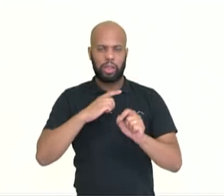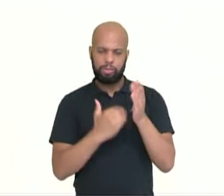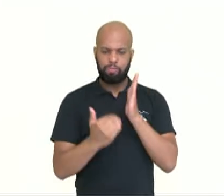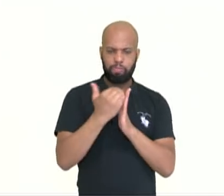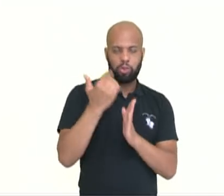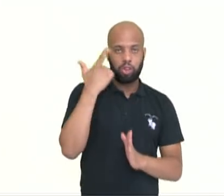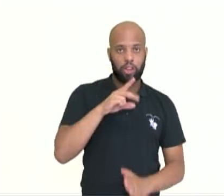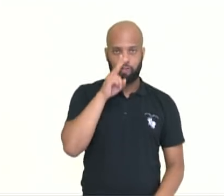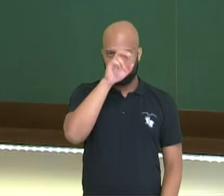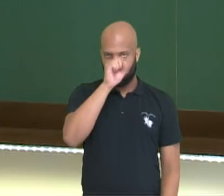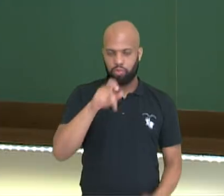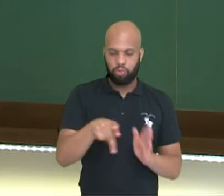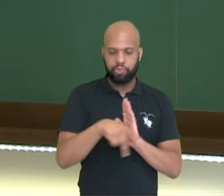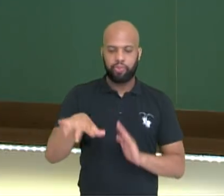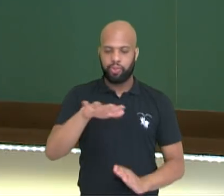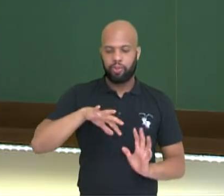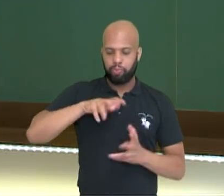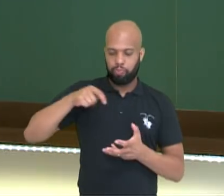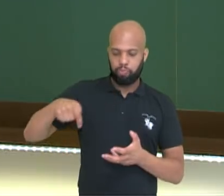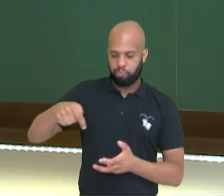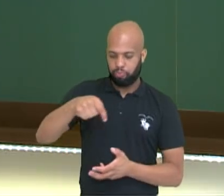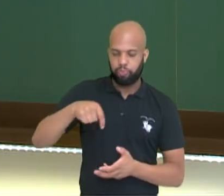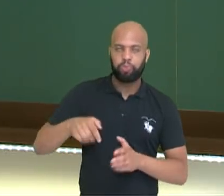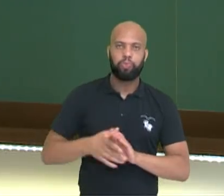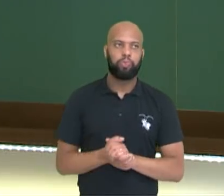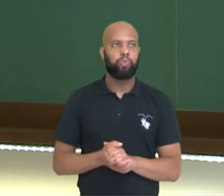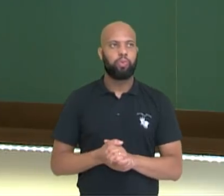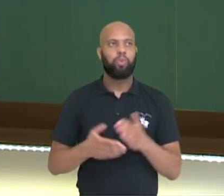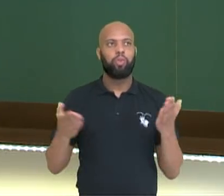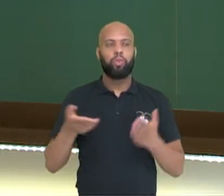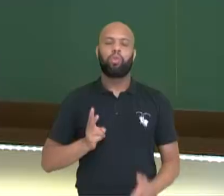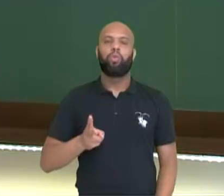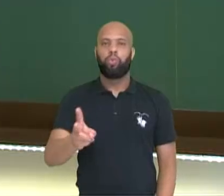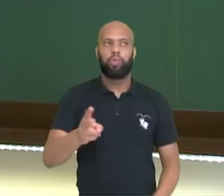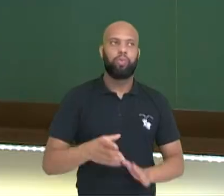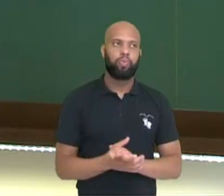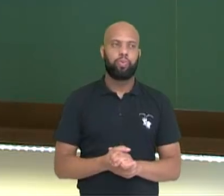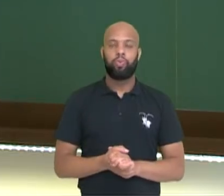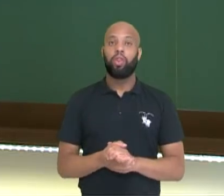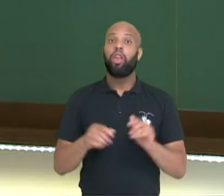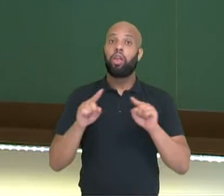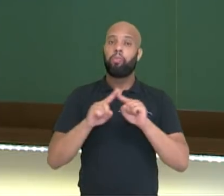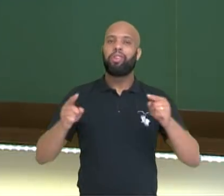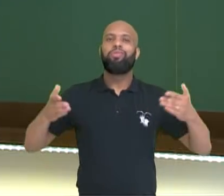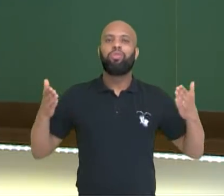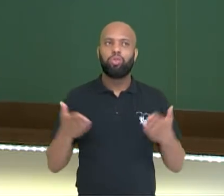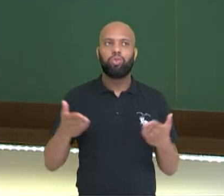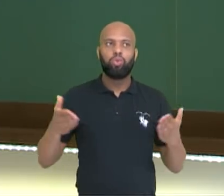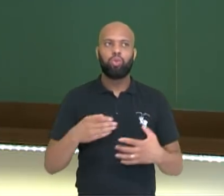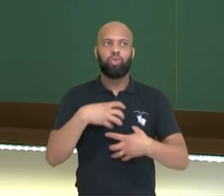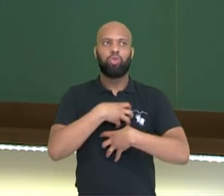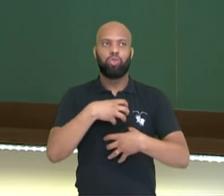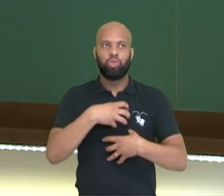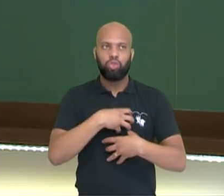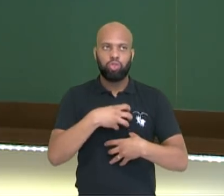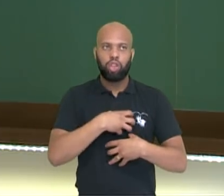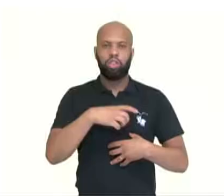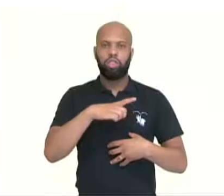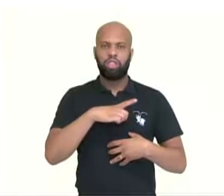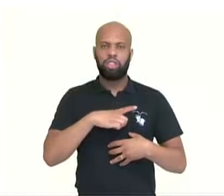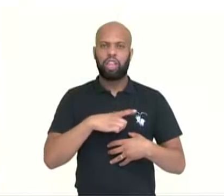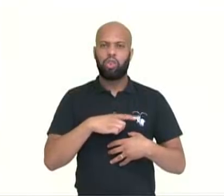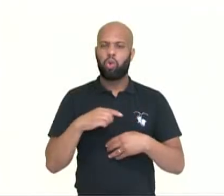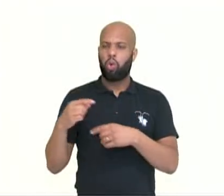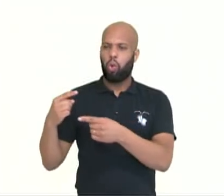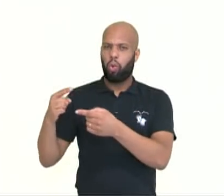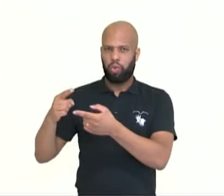poderosa nesse nosso cenário mundial. E aqui para a gente continuar, ó, no entanto, hoje a expressão mais consensual para designar